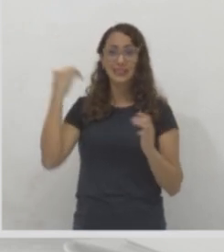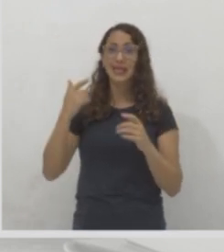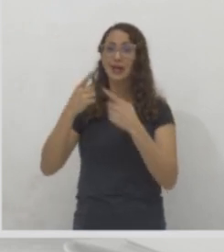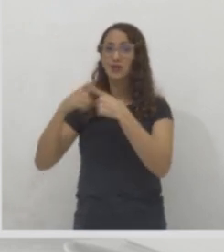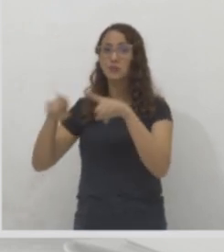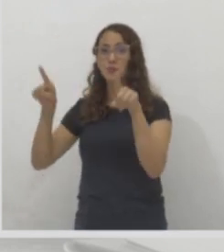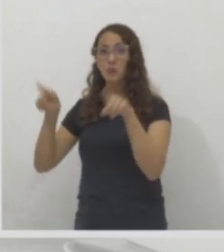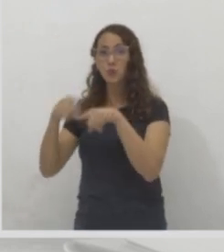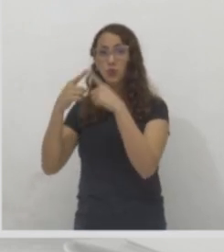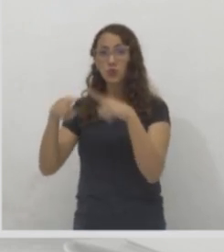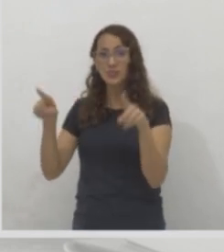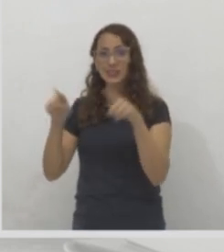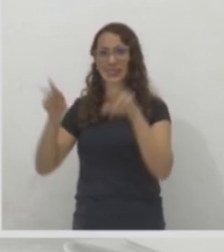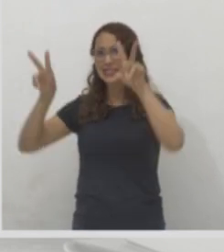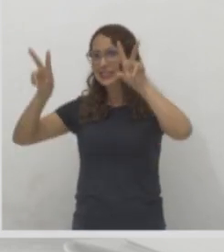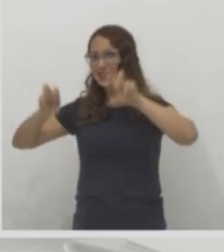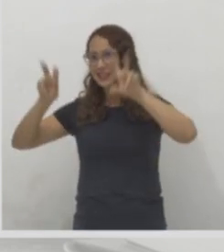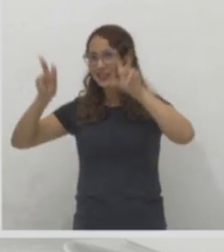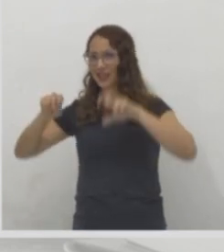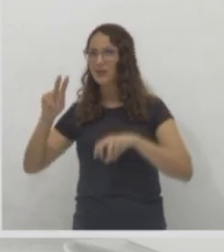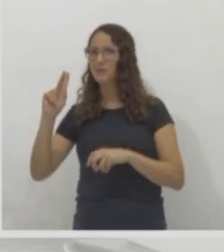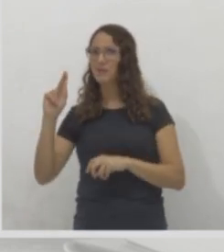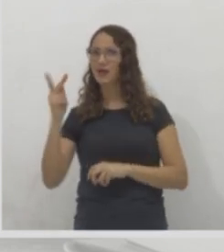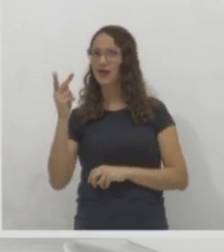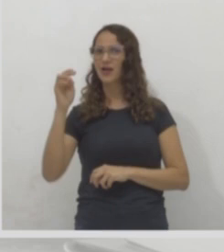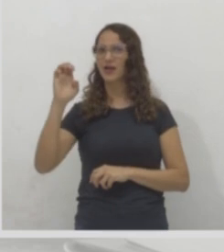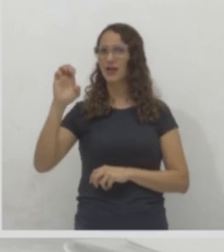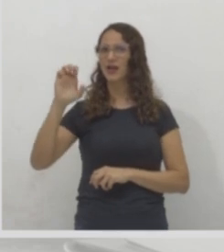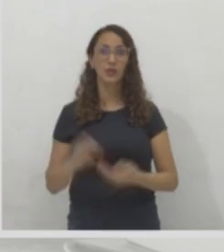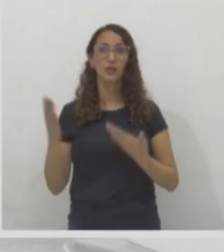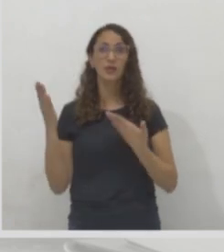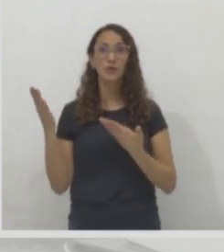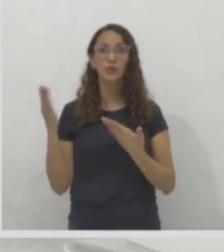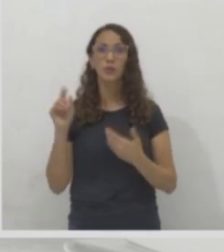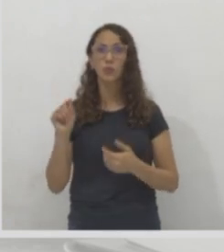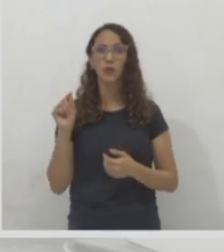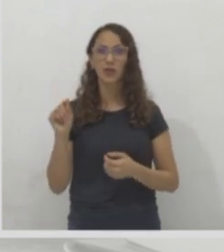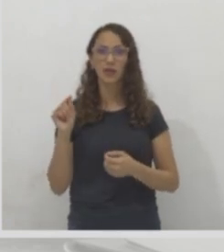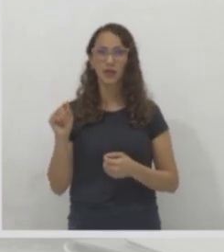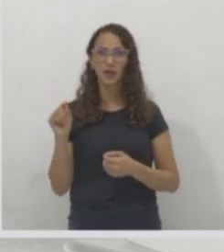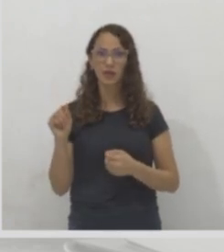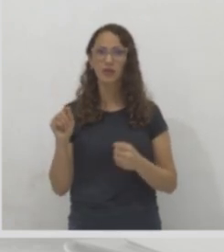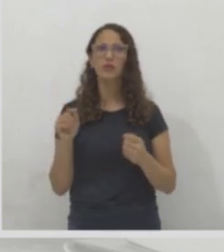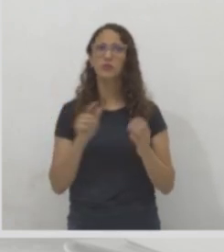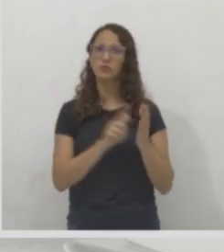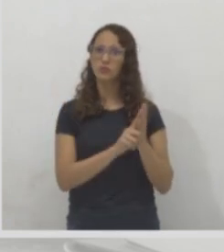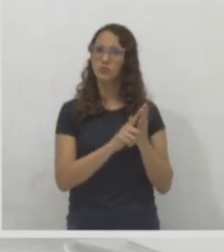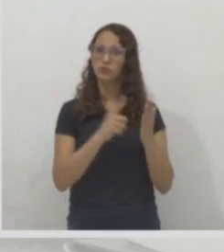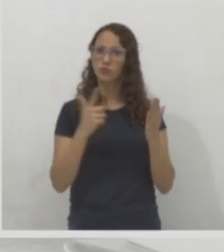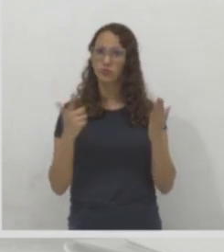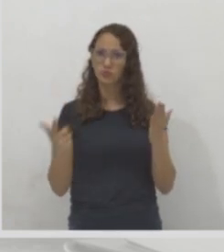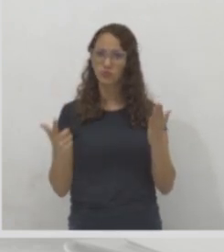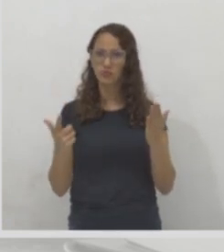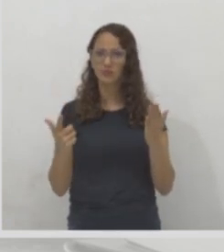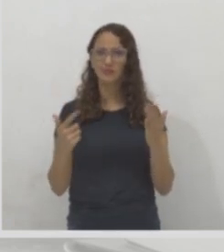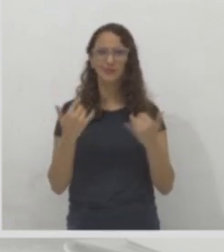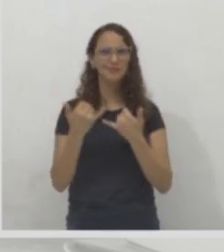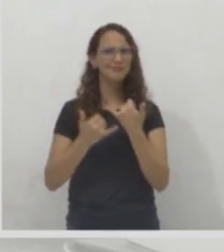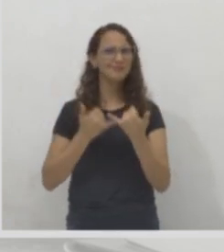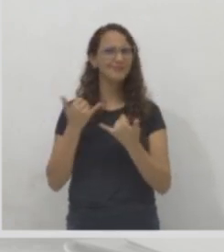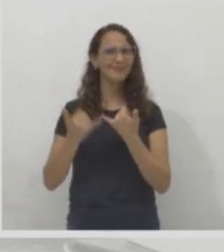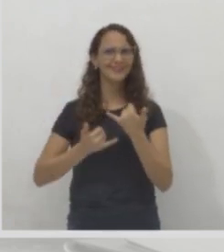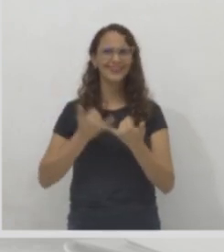jornal criou essa manchete utilizando esses fatos. Esse jornal, ele faz uma